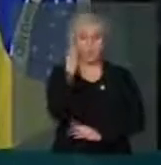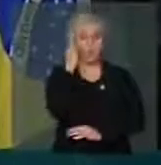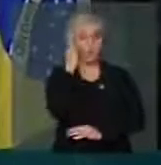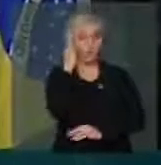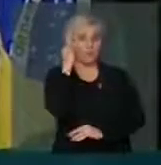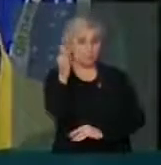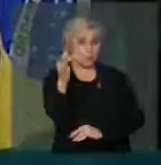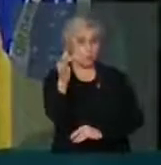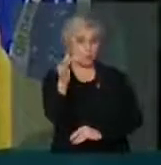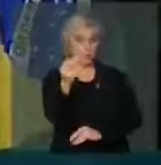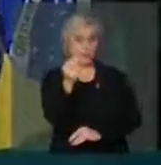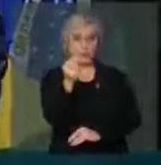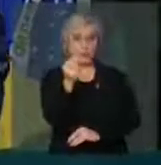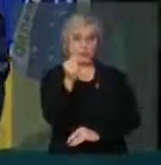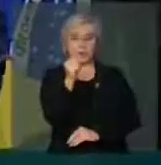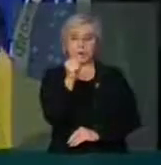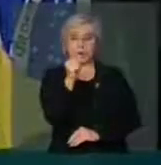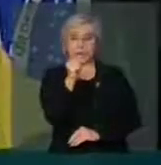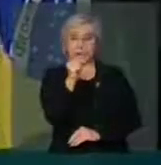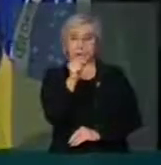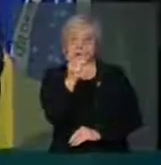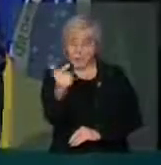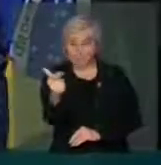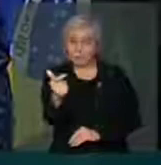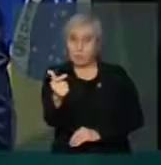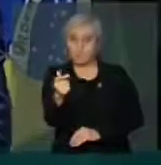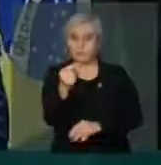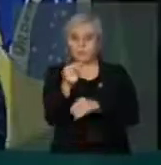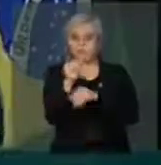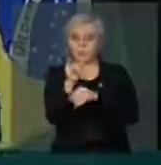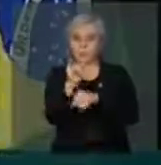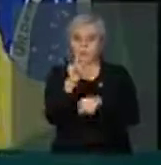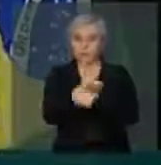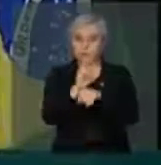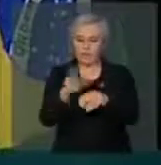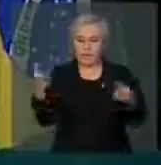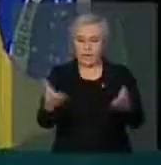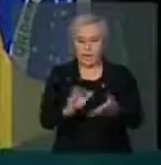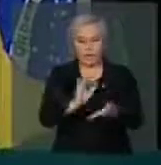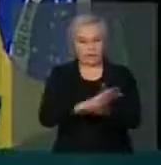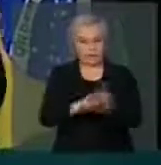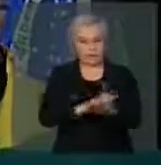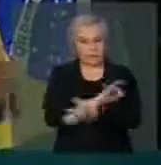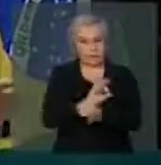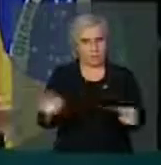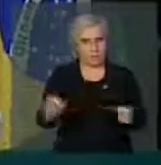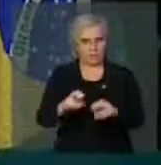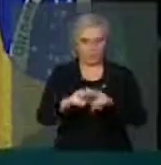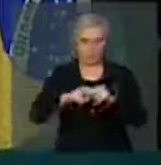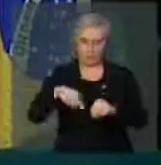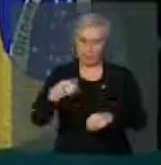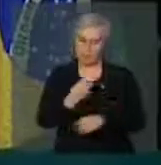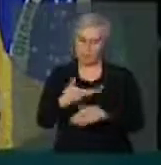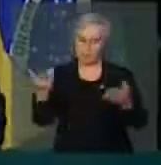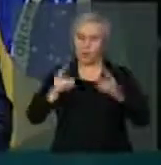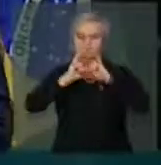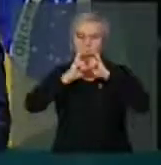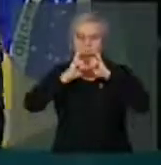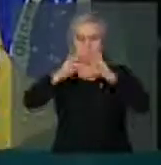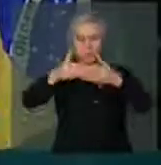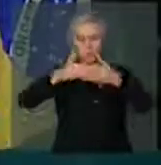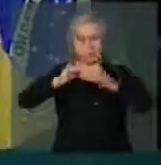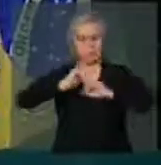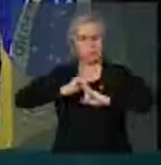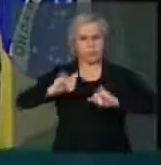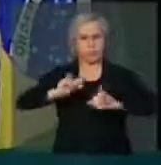se não cuidar desse momento de grave crise econômica. Portanto, nós fazemos uma conclamação